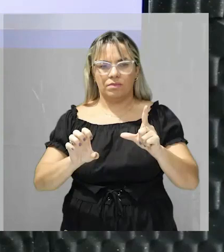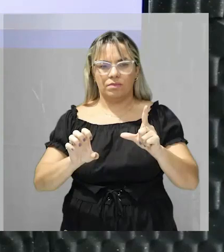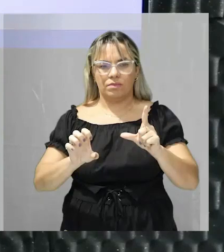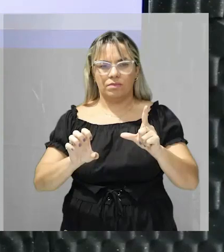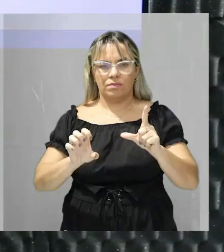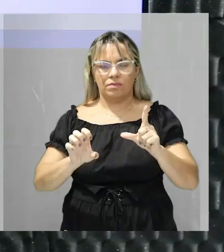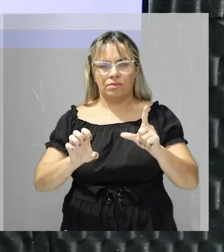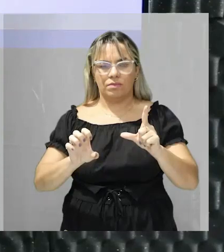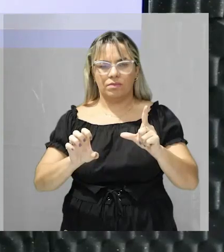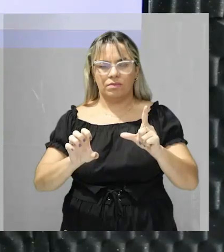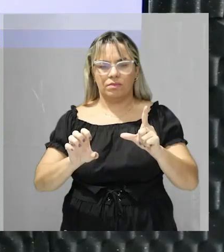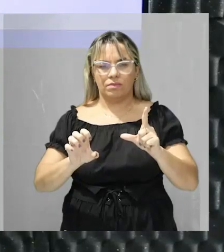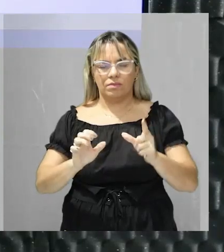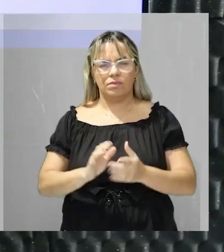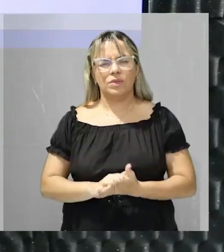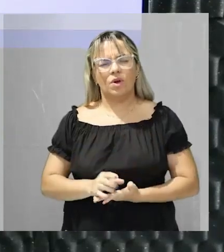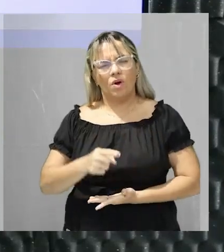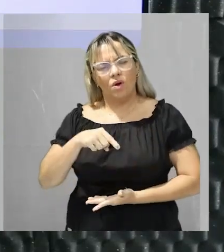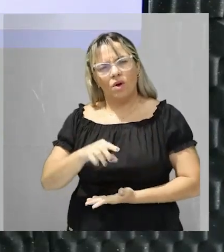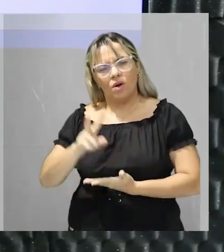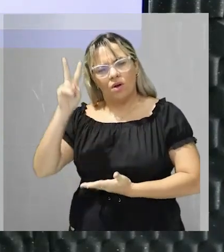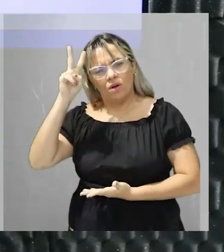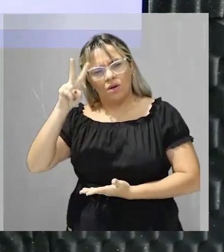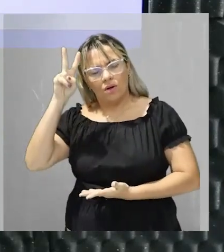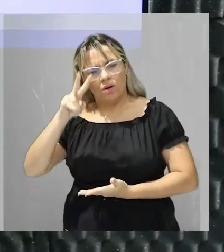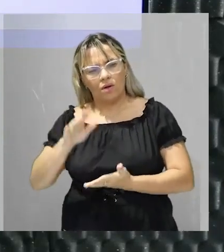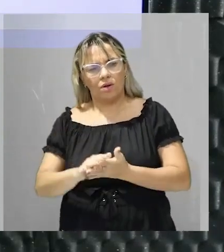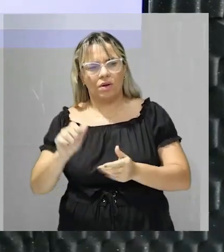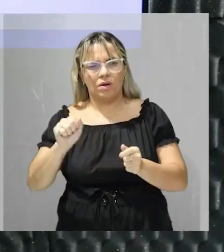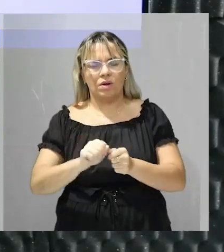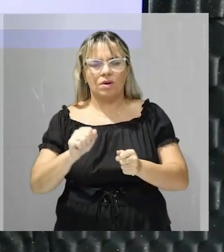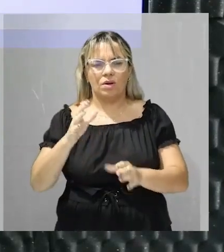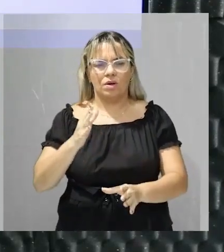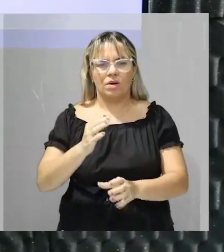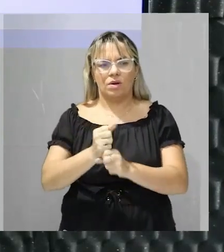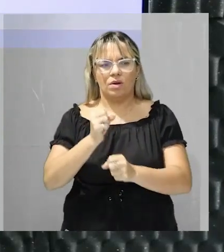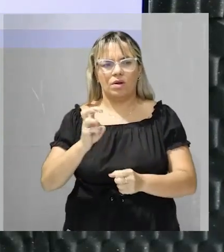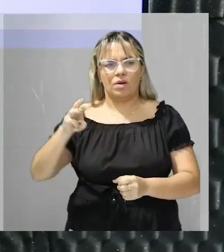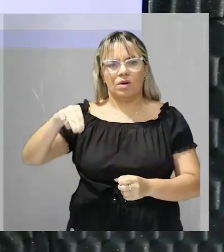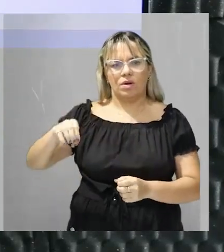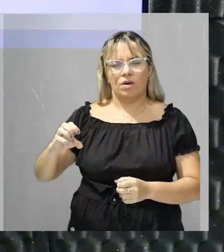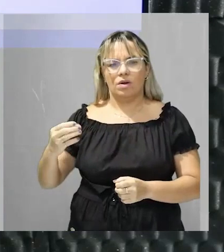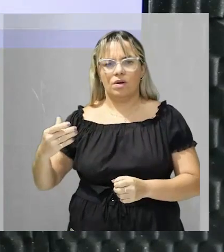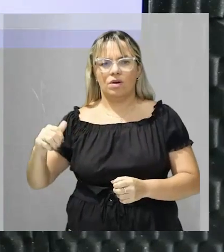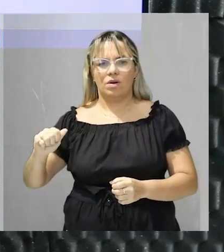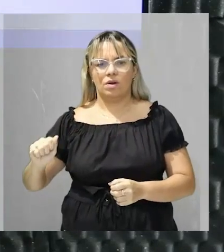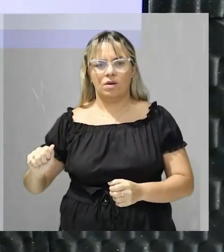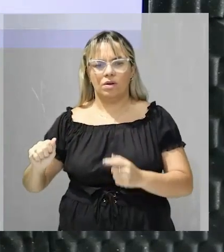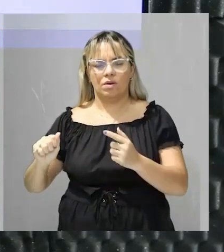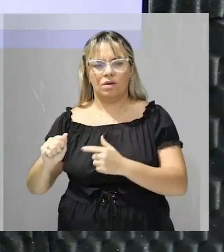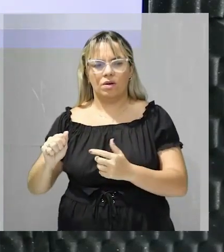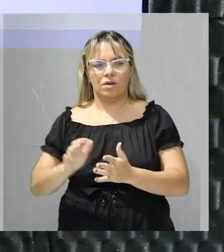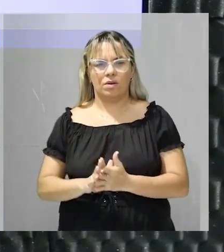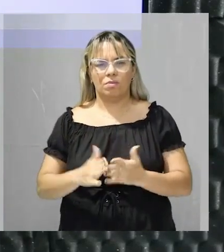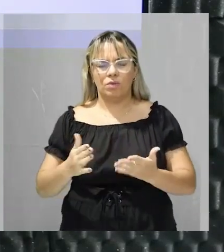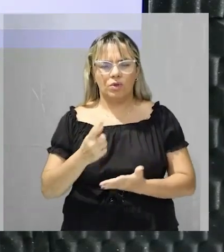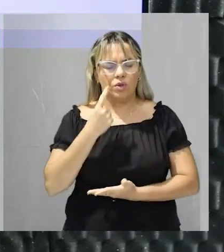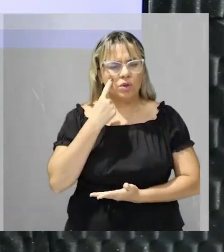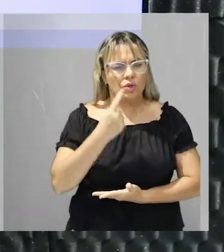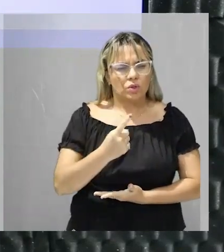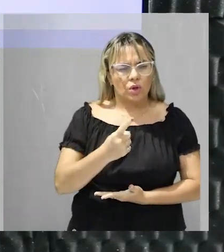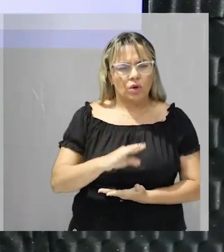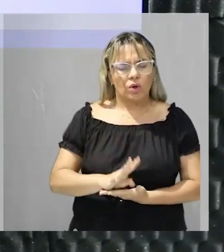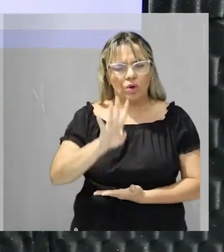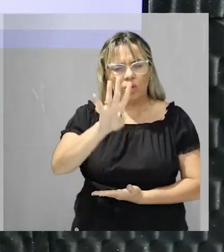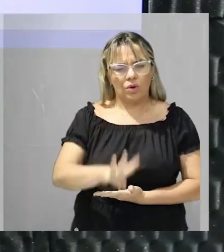gente tu te lembra como é que faz para calcular essa mediana será que assim olhando para